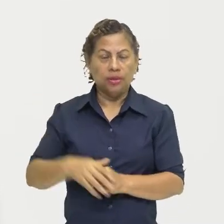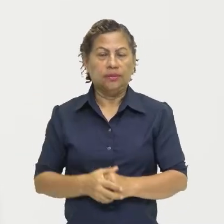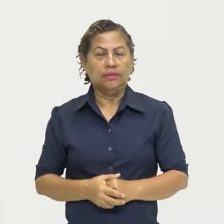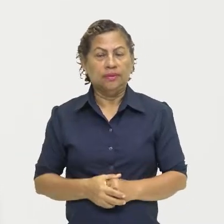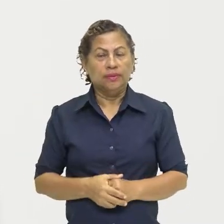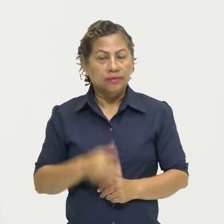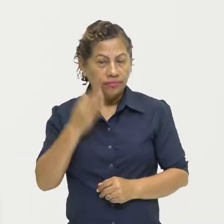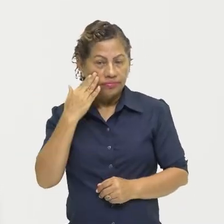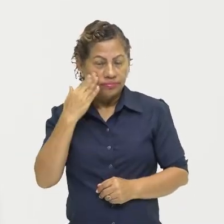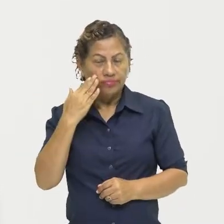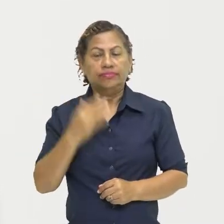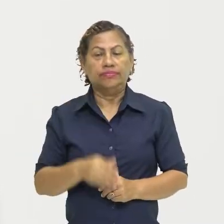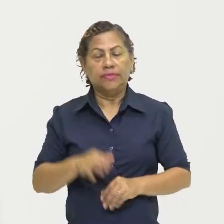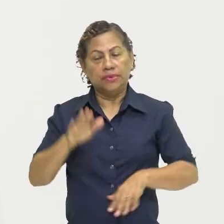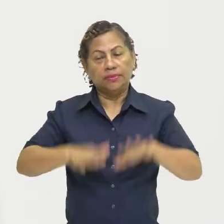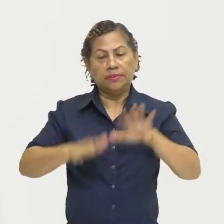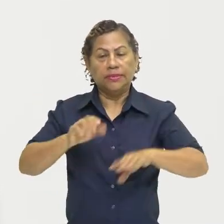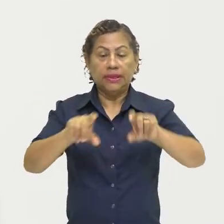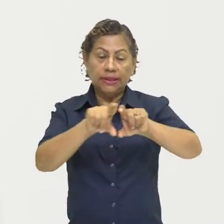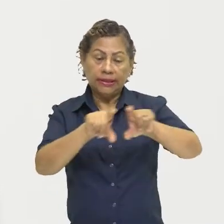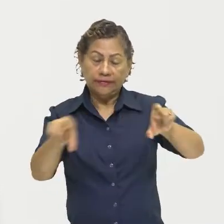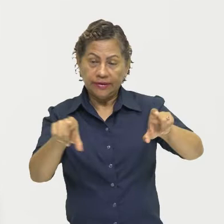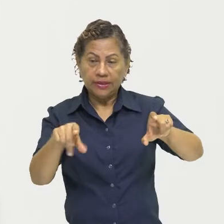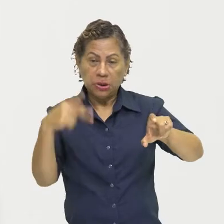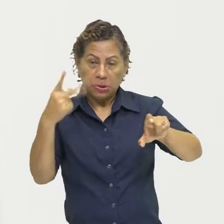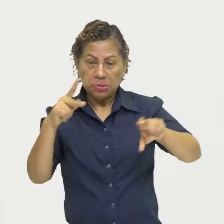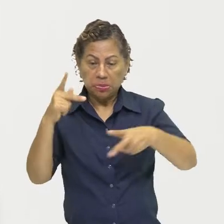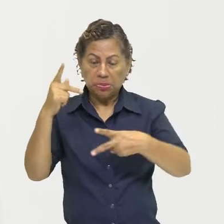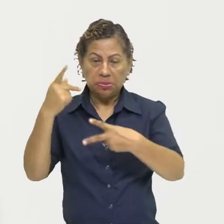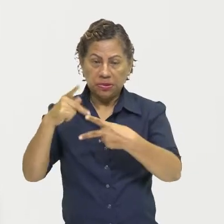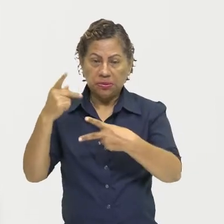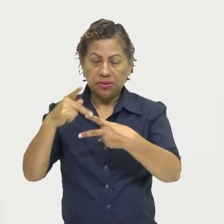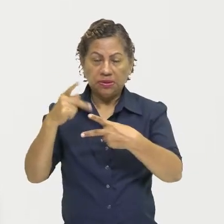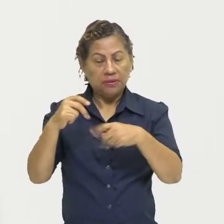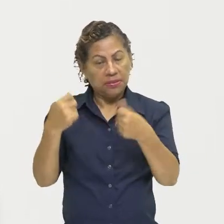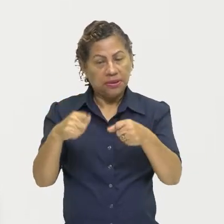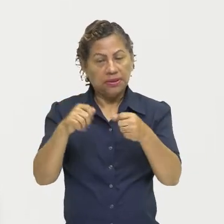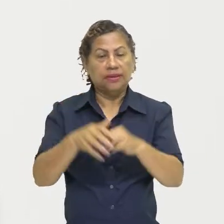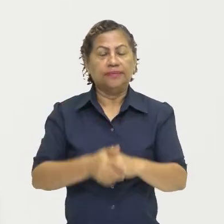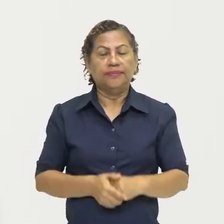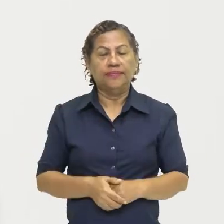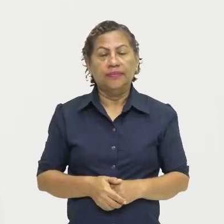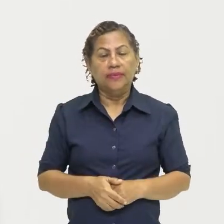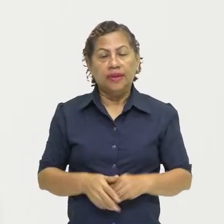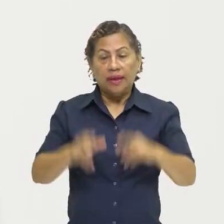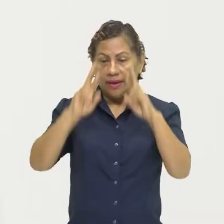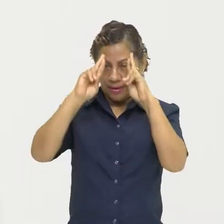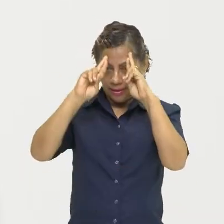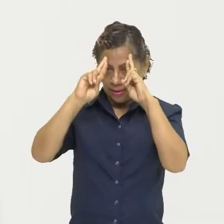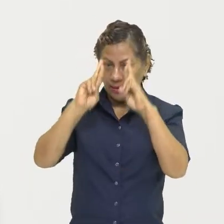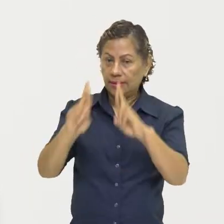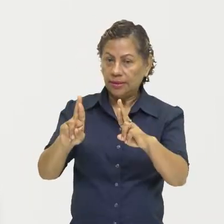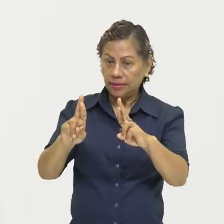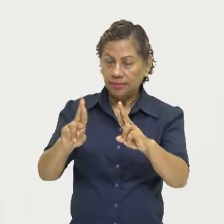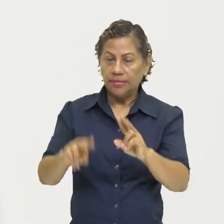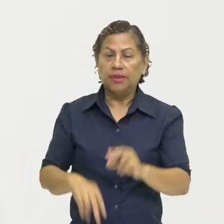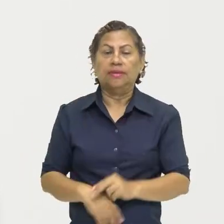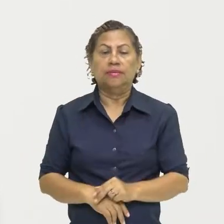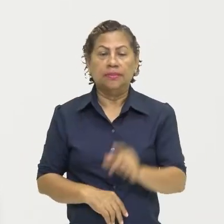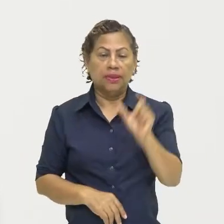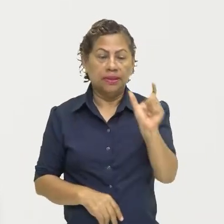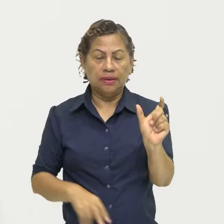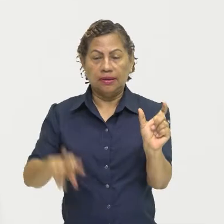vai pedir, vai solicitar uma dessas preposições. Já a palavra respeito também é